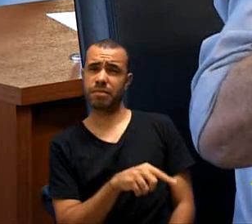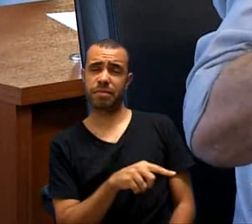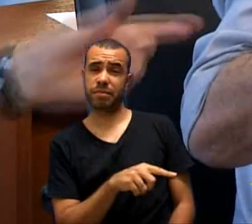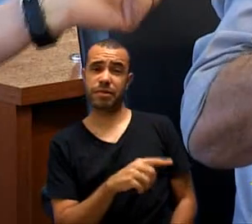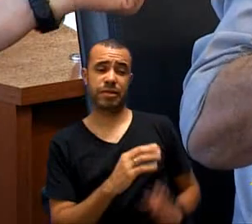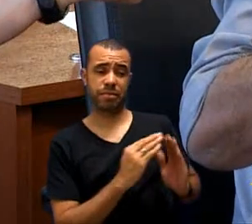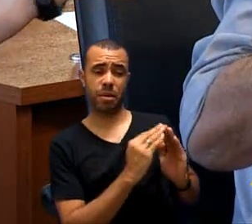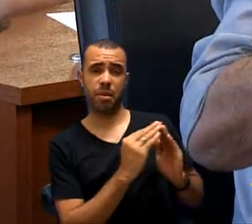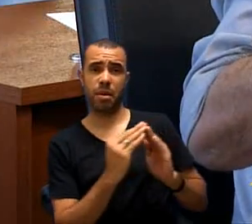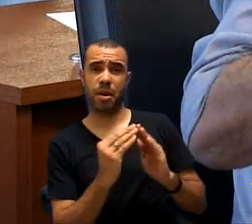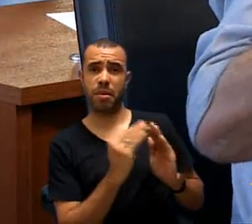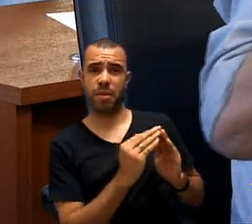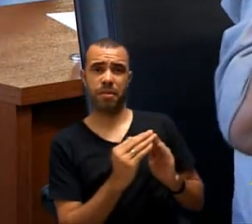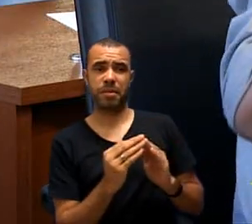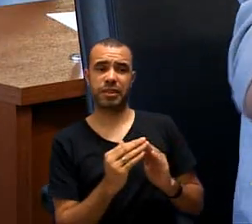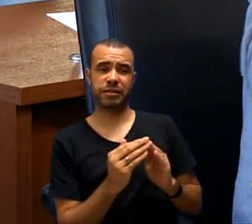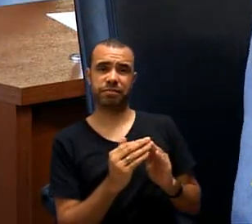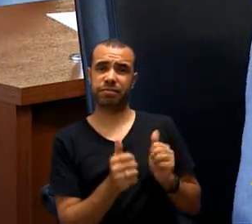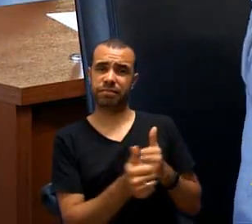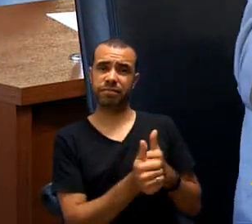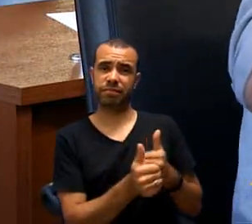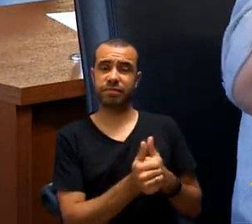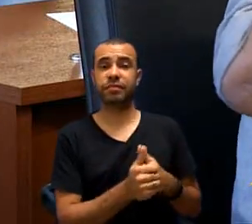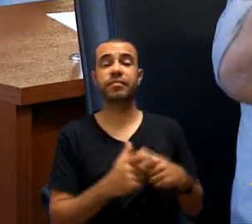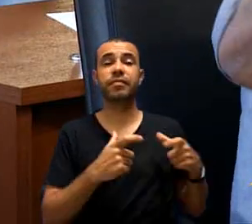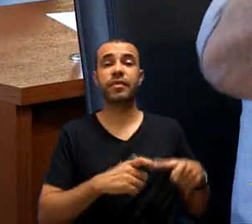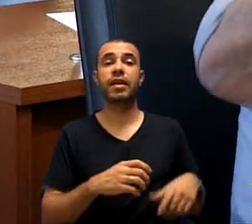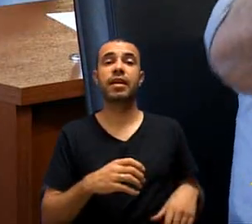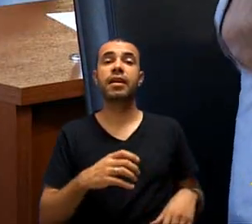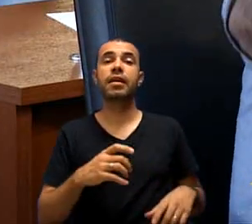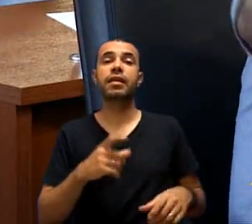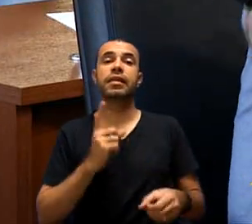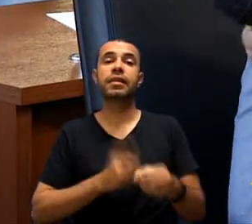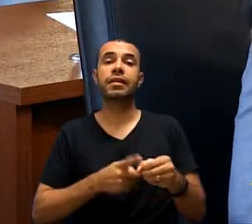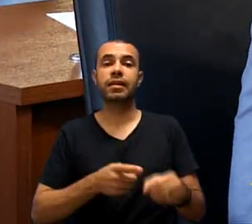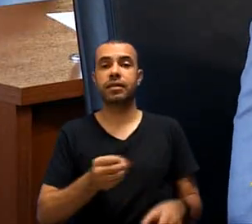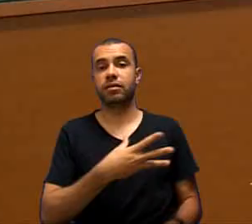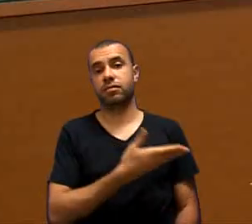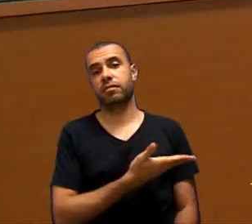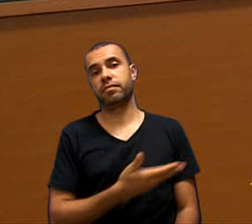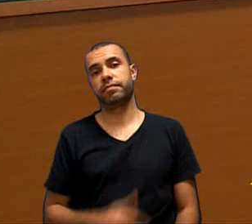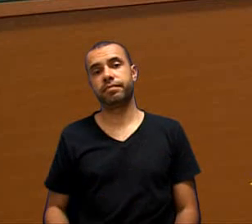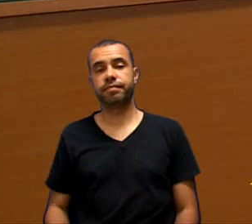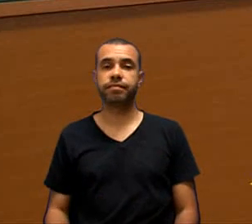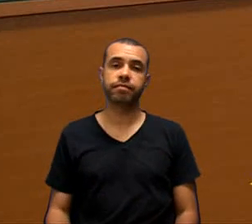estávamos cobrando... É, da Cidade Nova, tá bom? Obrigado, vereadores.